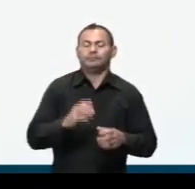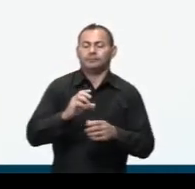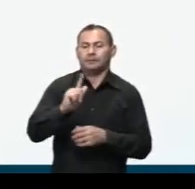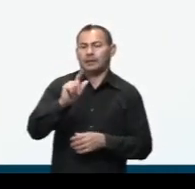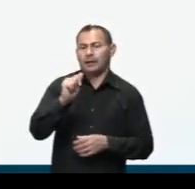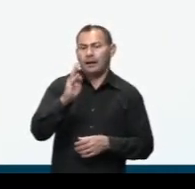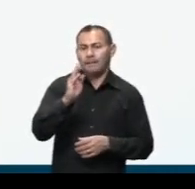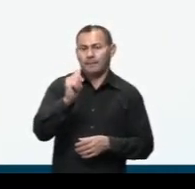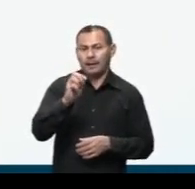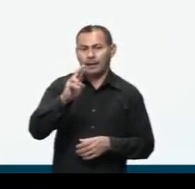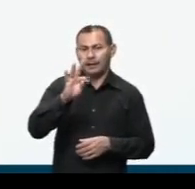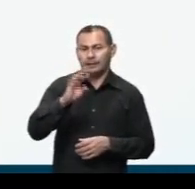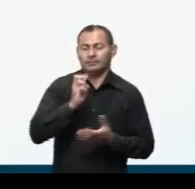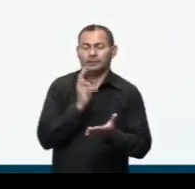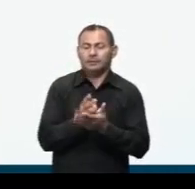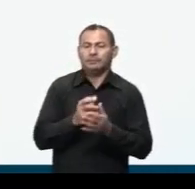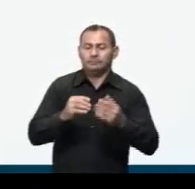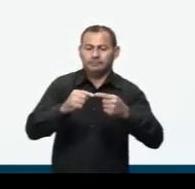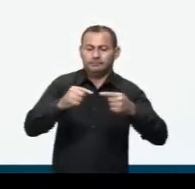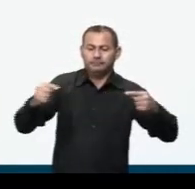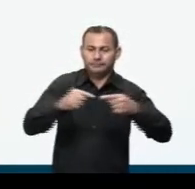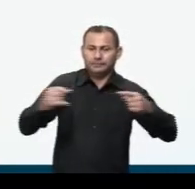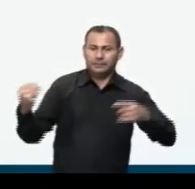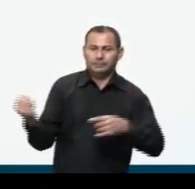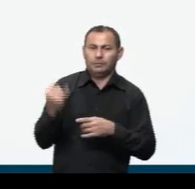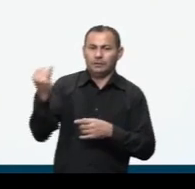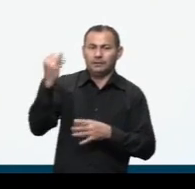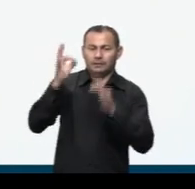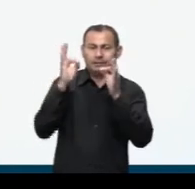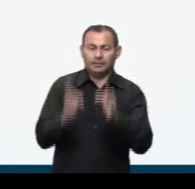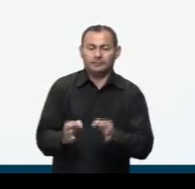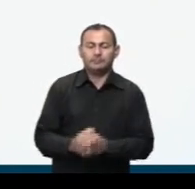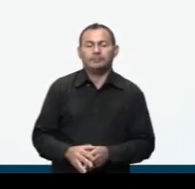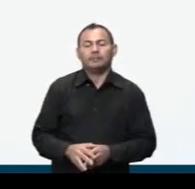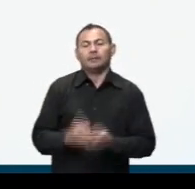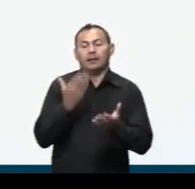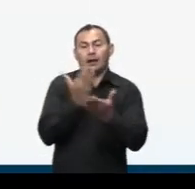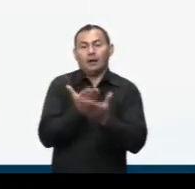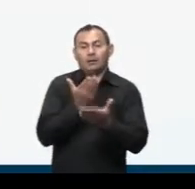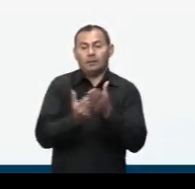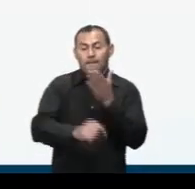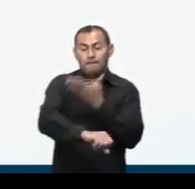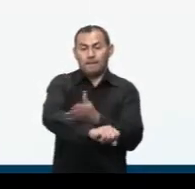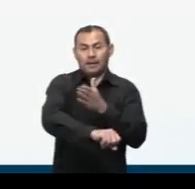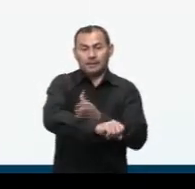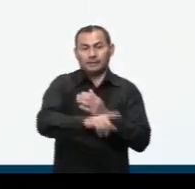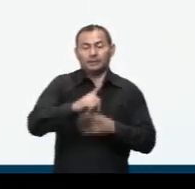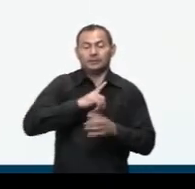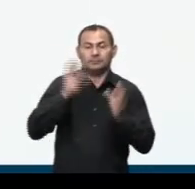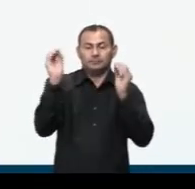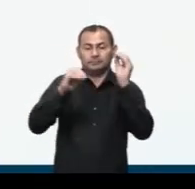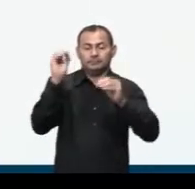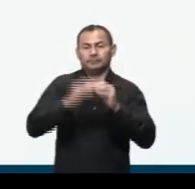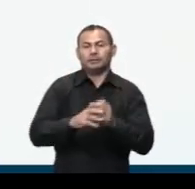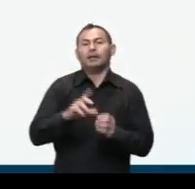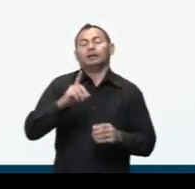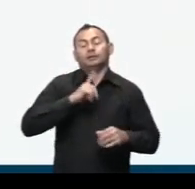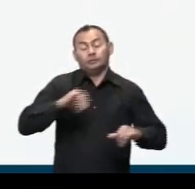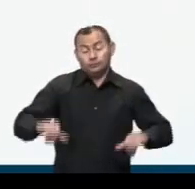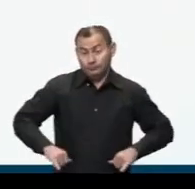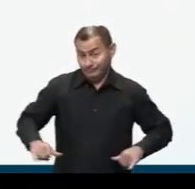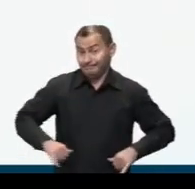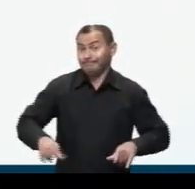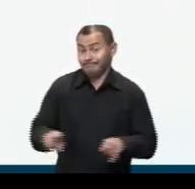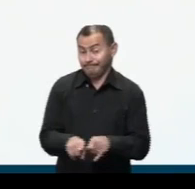gabarito deve estar sempre no mesmo nível, muito importante, tá? Numa das aulas práticas onde vocês vão ter que montar o gabarito, vocês vão sofrer com